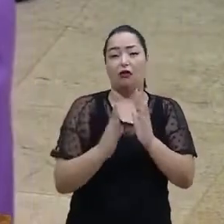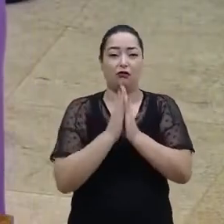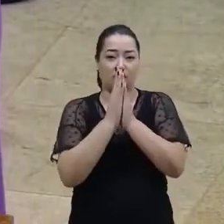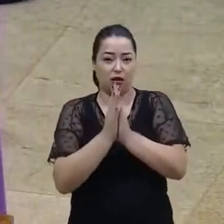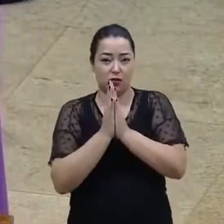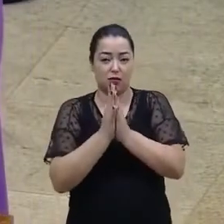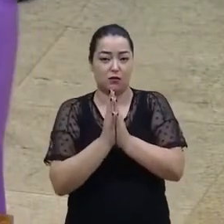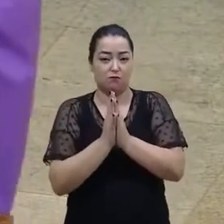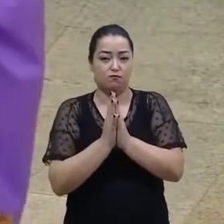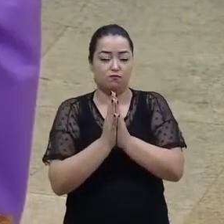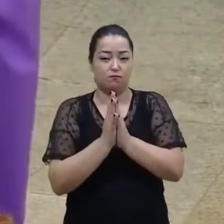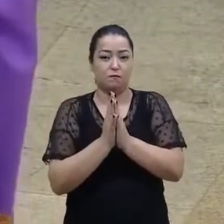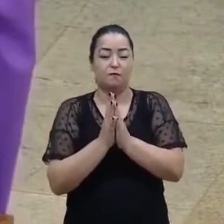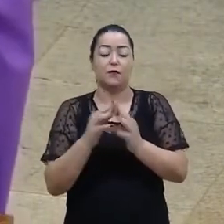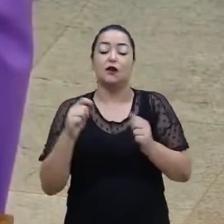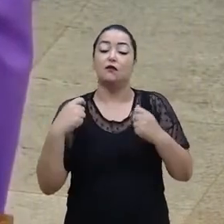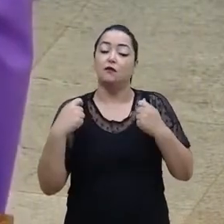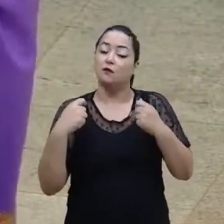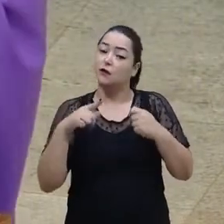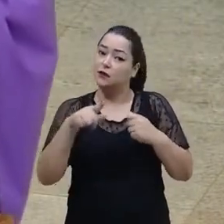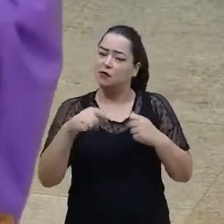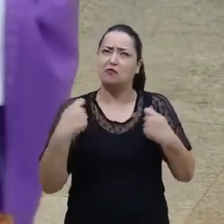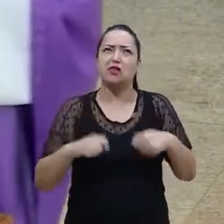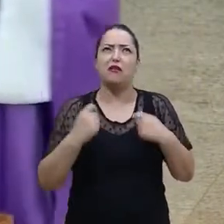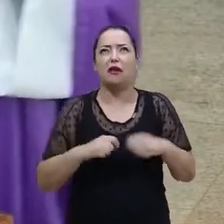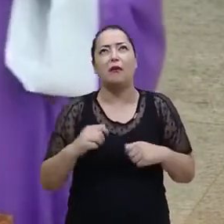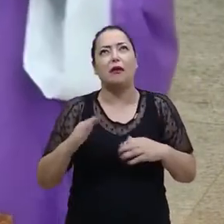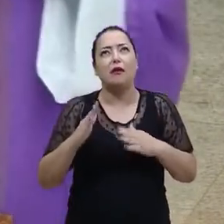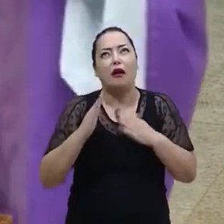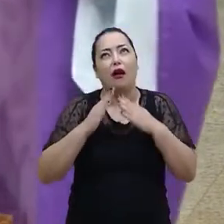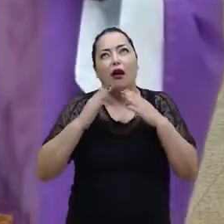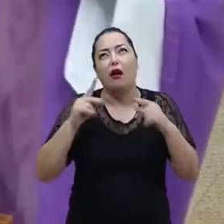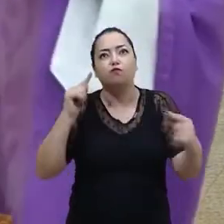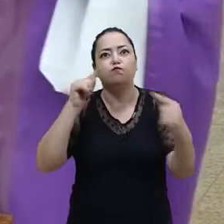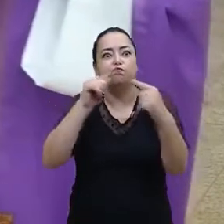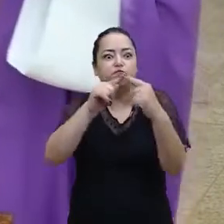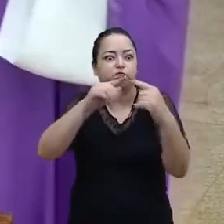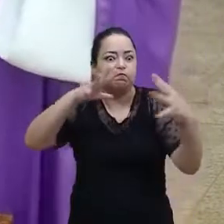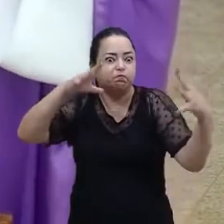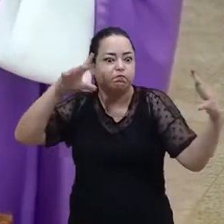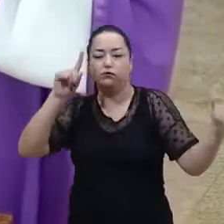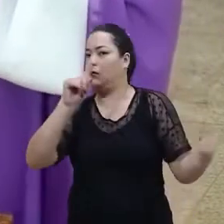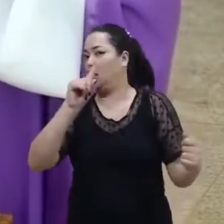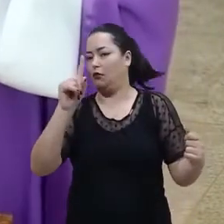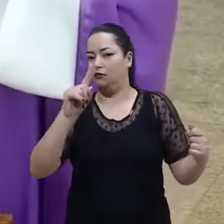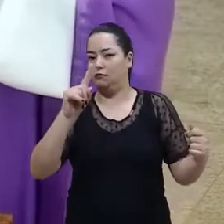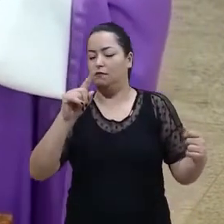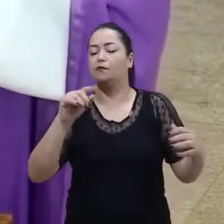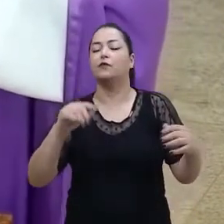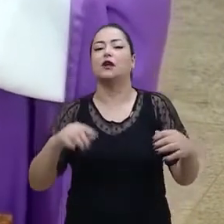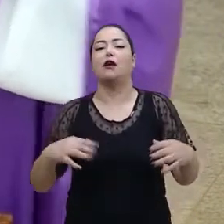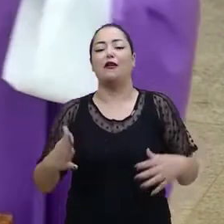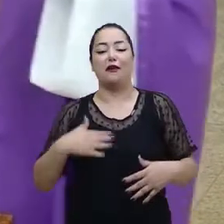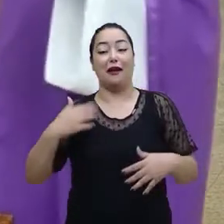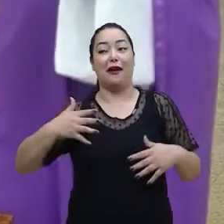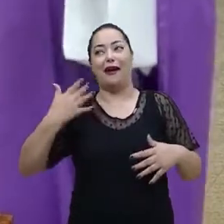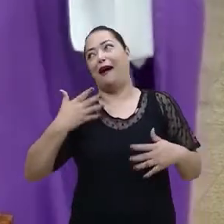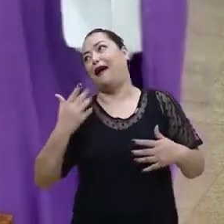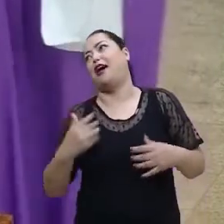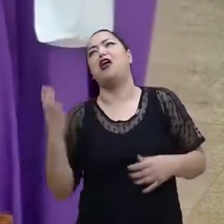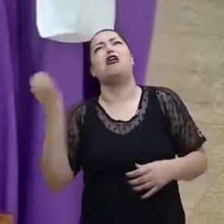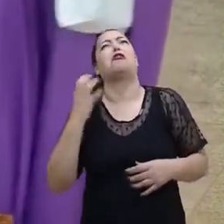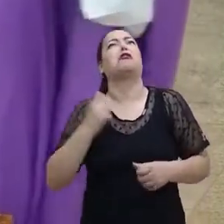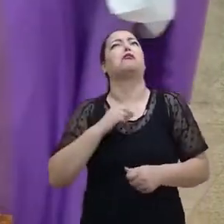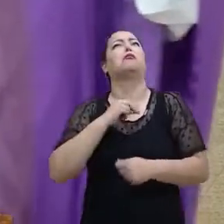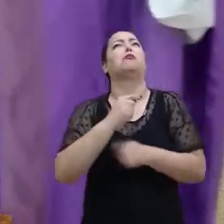não faça grandes metas grandes propostas gente que se empolga se empolga vou rezar um Rosário